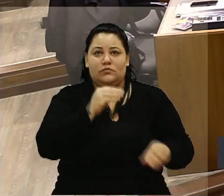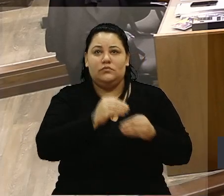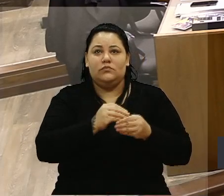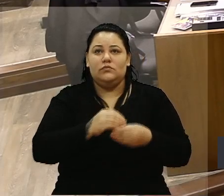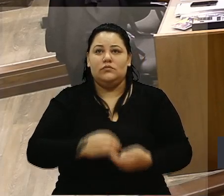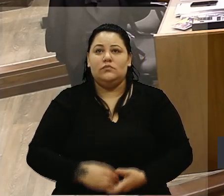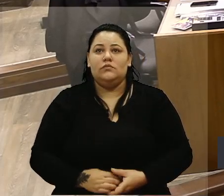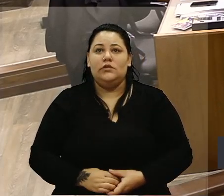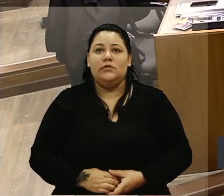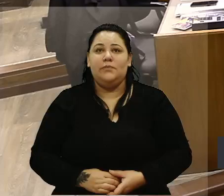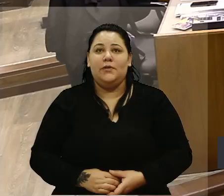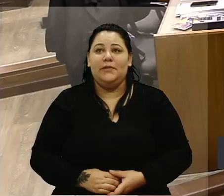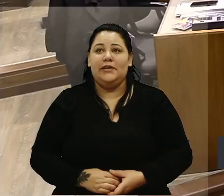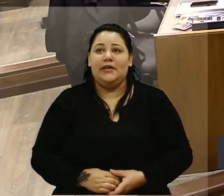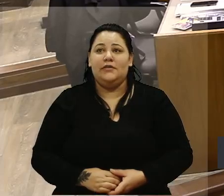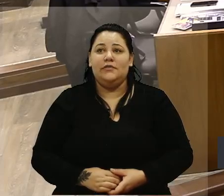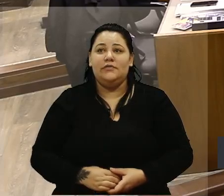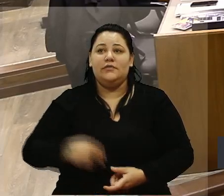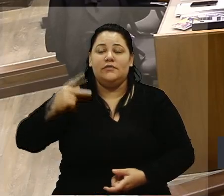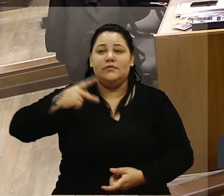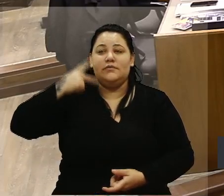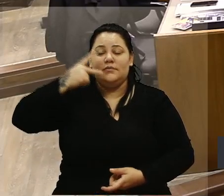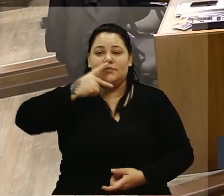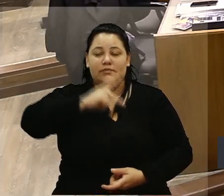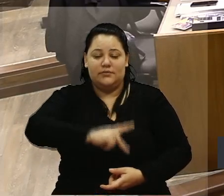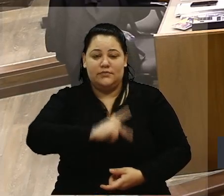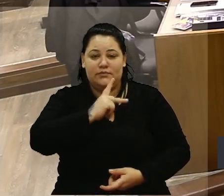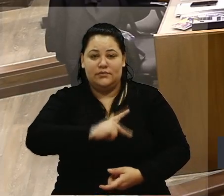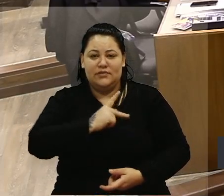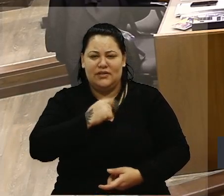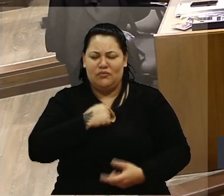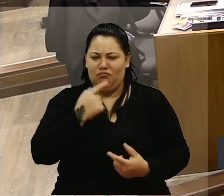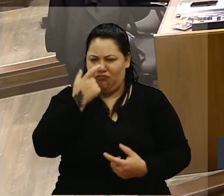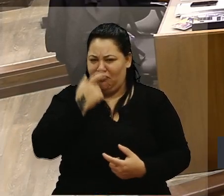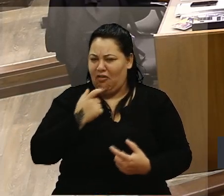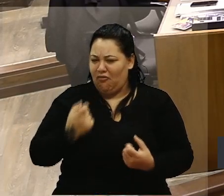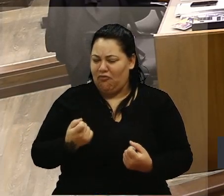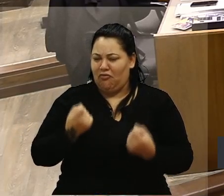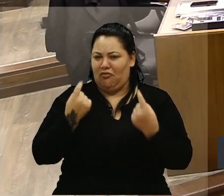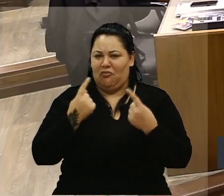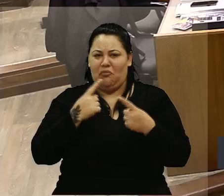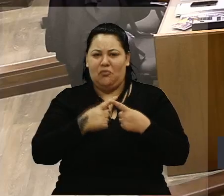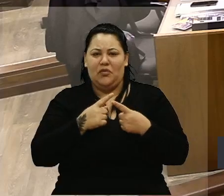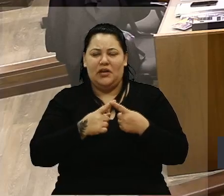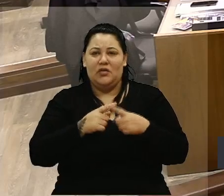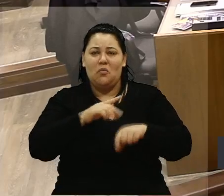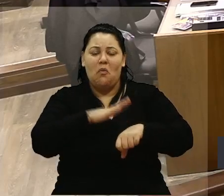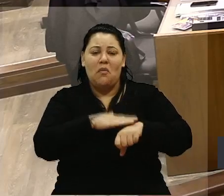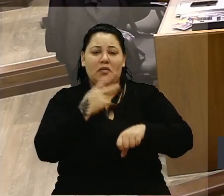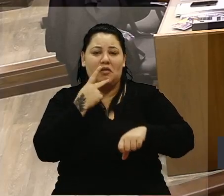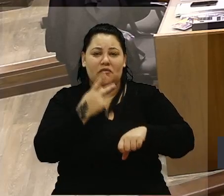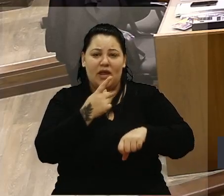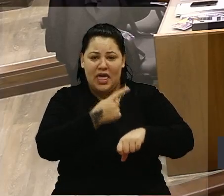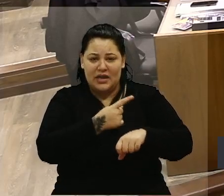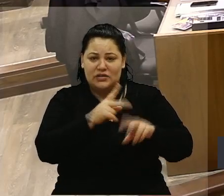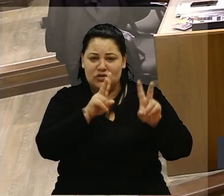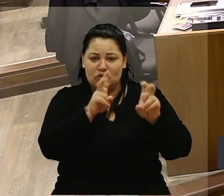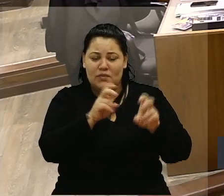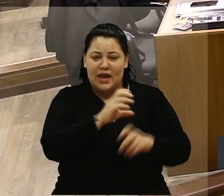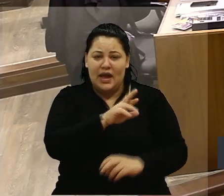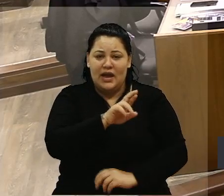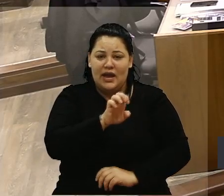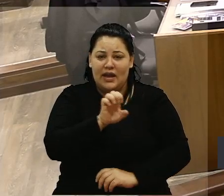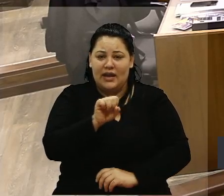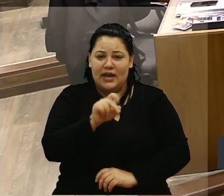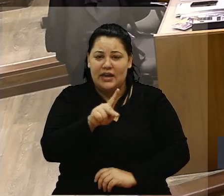Vereador Pedro, me causa muita estranheza, pois quando eu trouxe à tona aquela situação ali da Crespocar, que